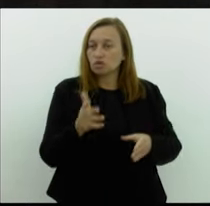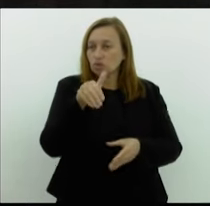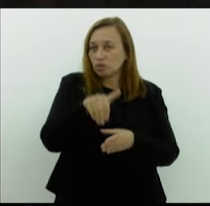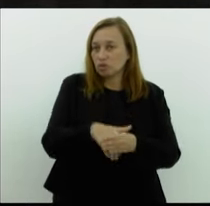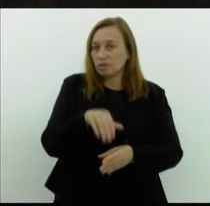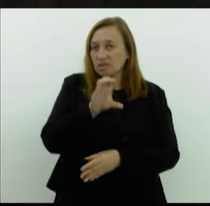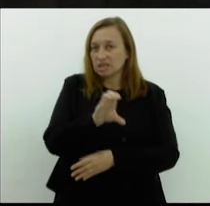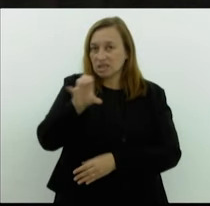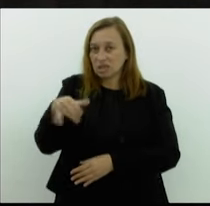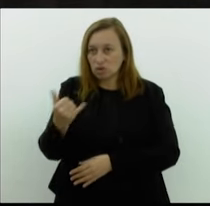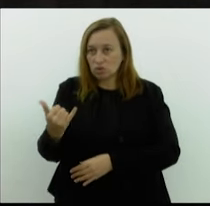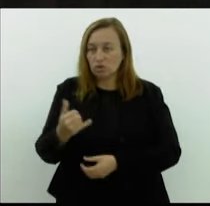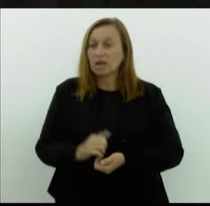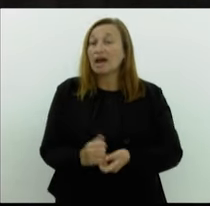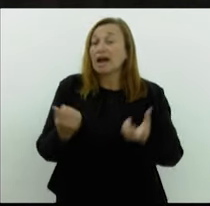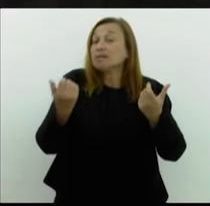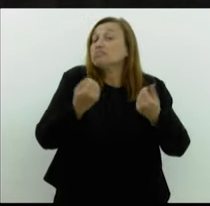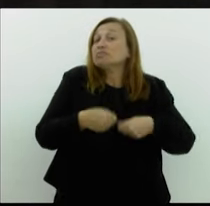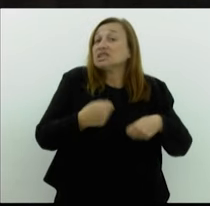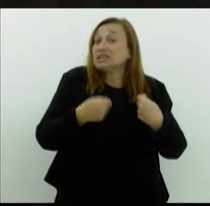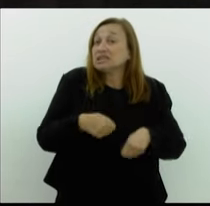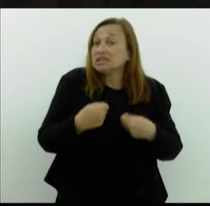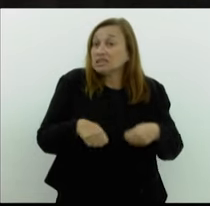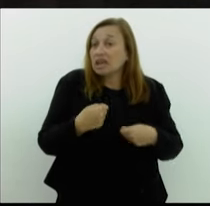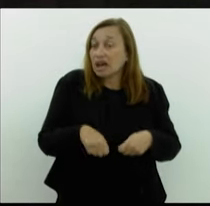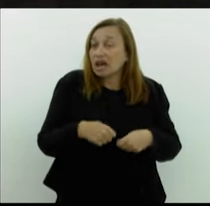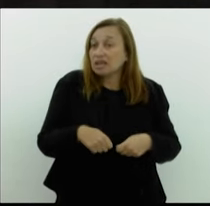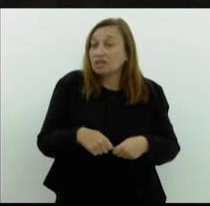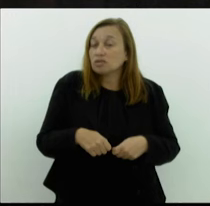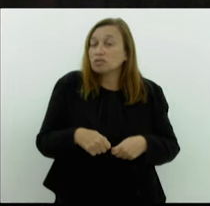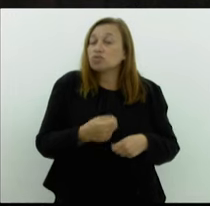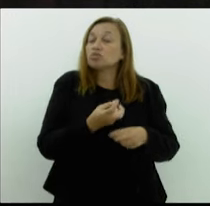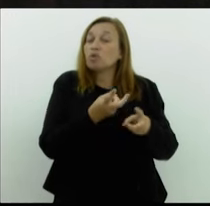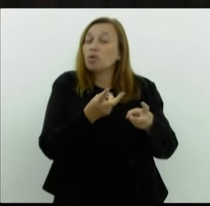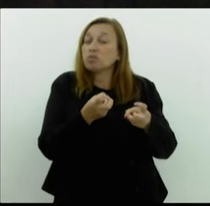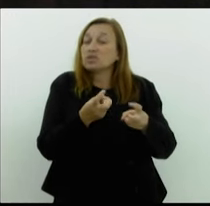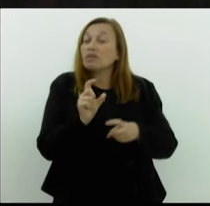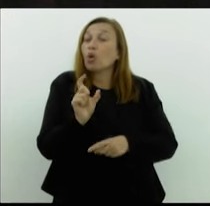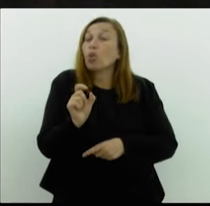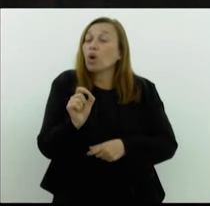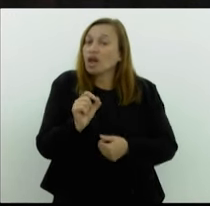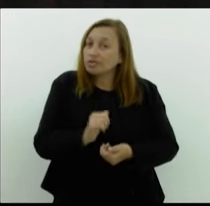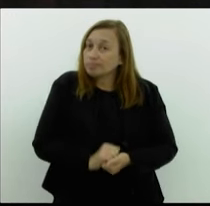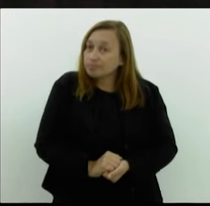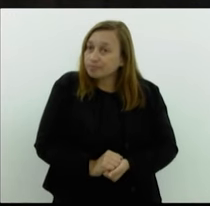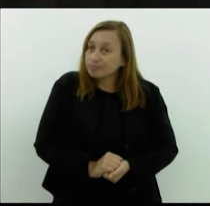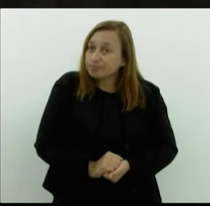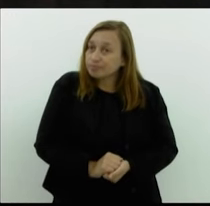a necessidade de se verificar